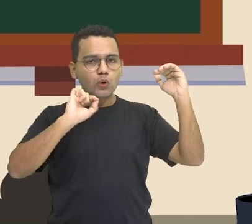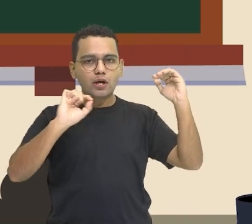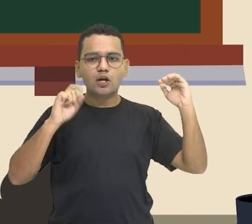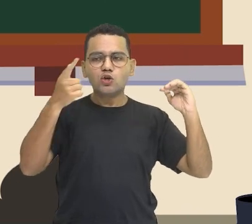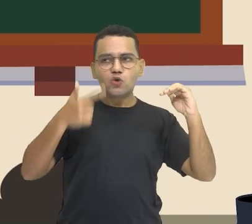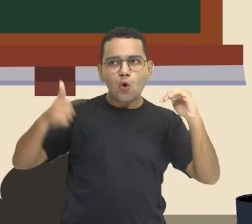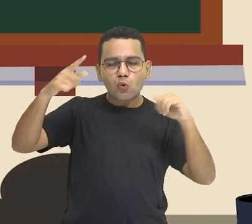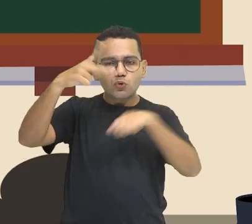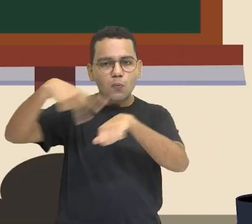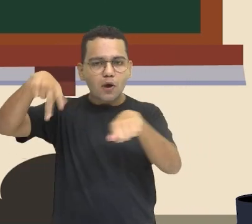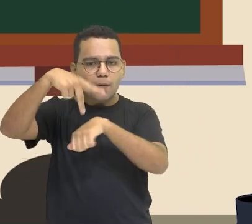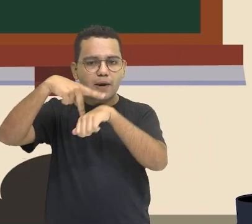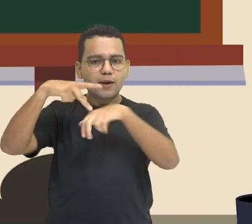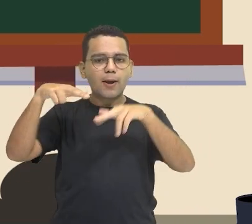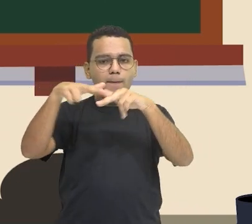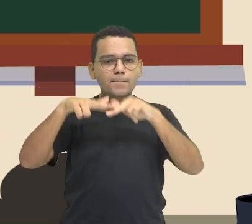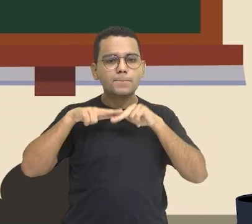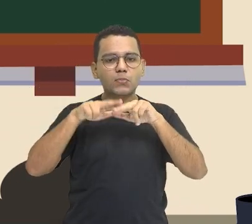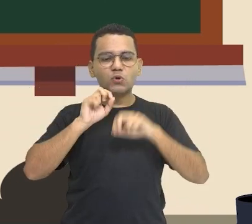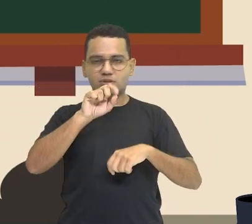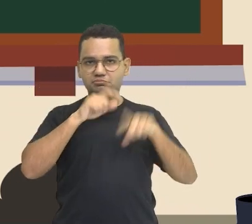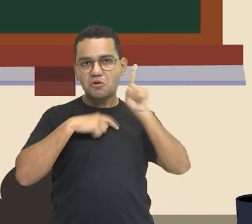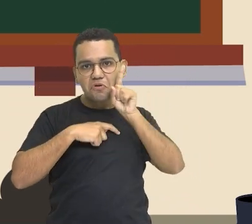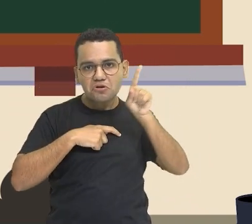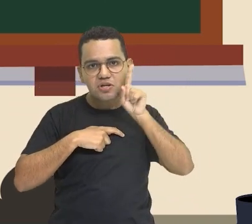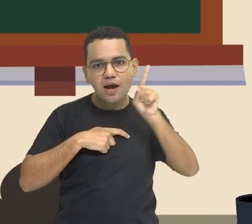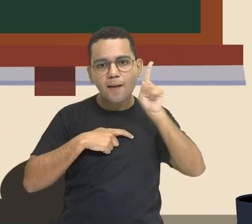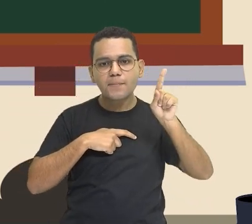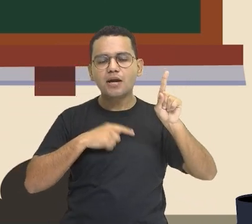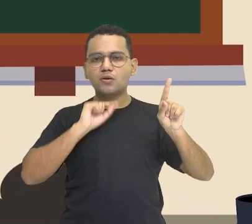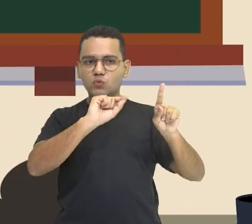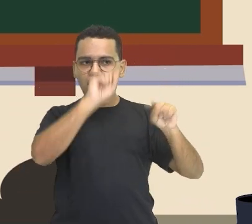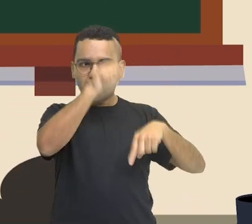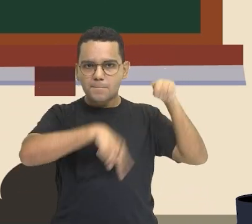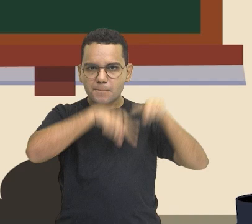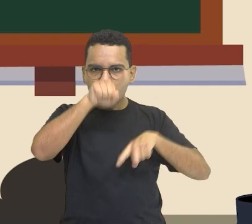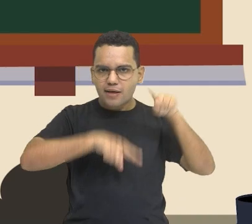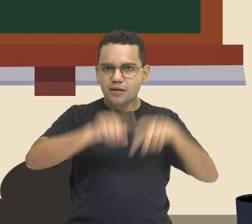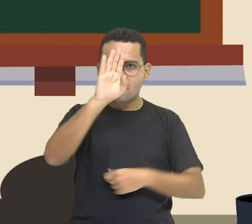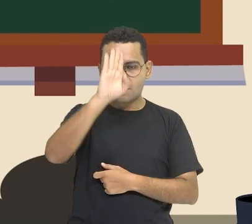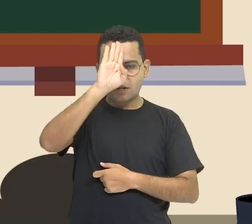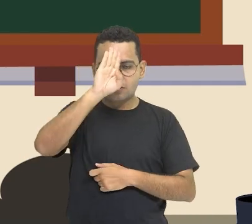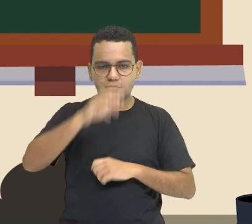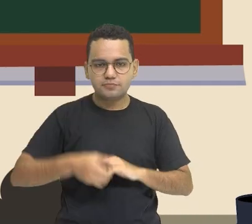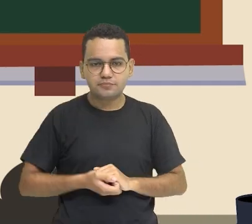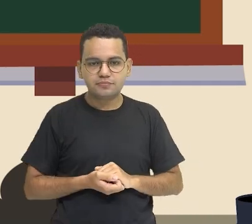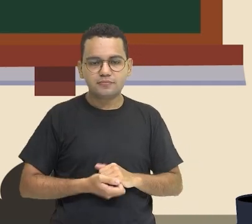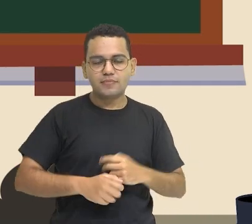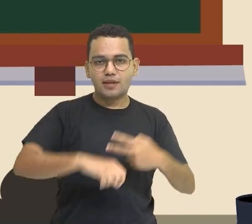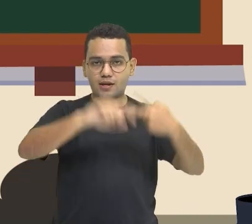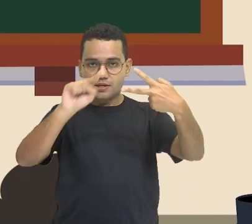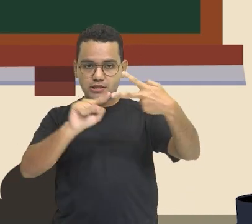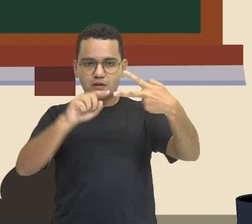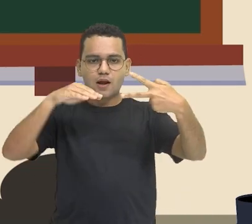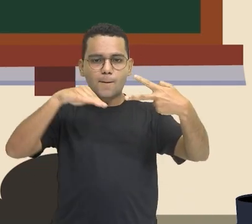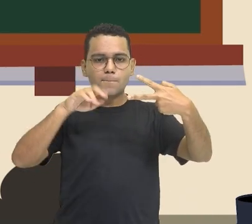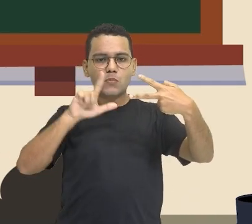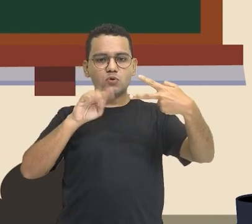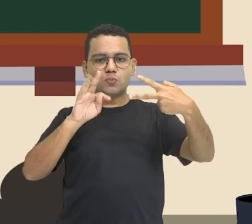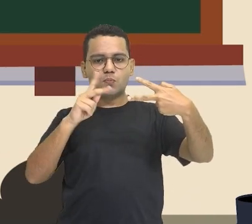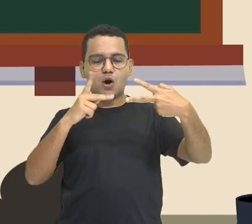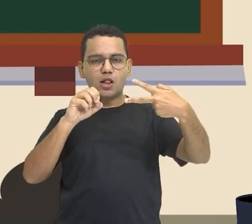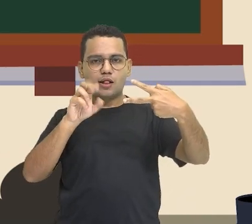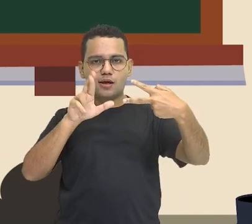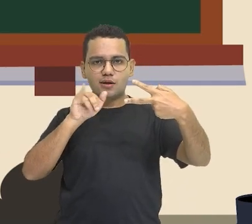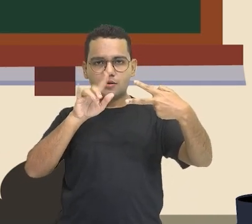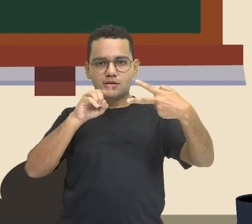outro país rivalizar com os norte-americanos nesse quesito. A segunda expressão utilizada é a multipolaridade, pois,